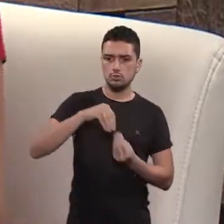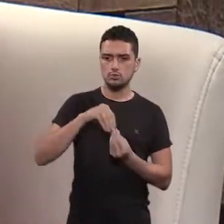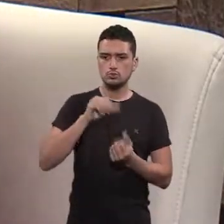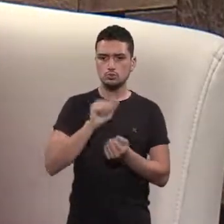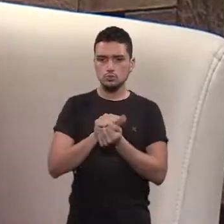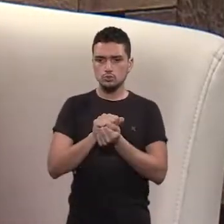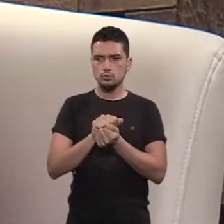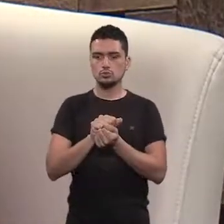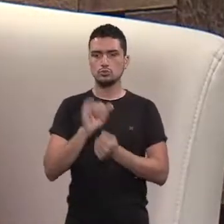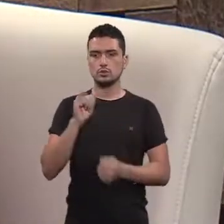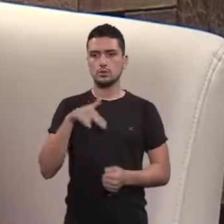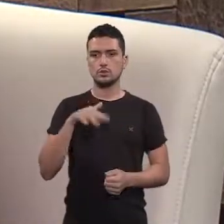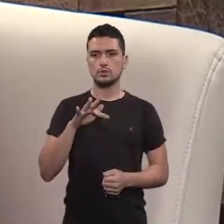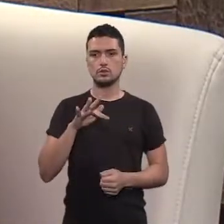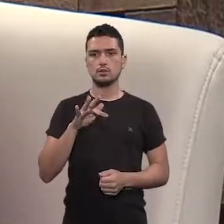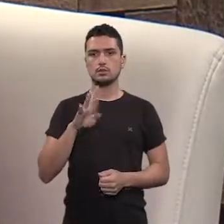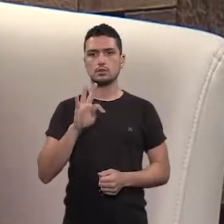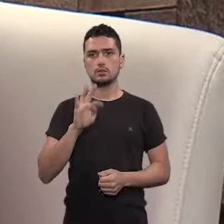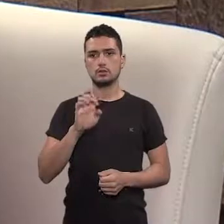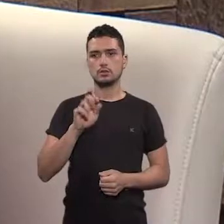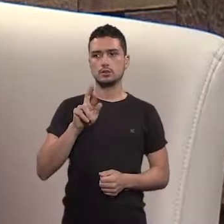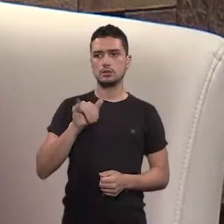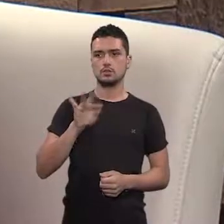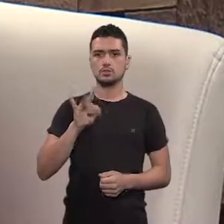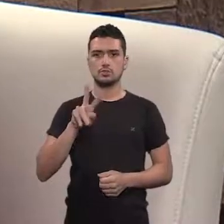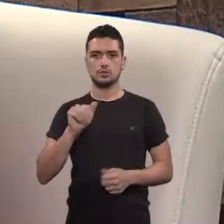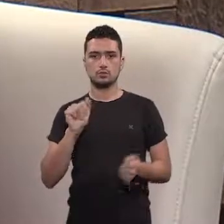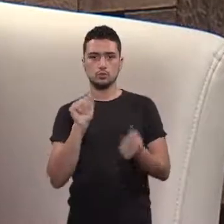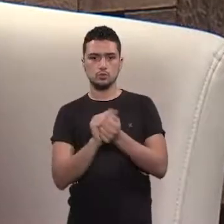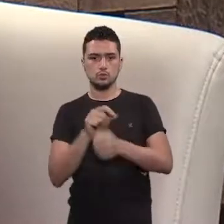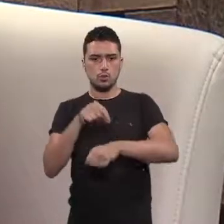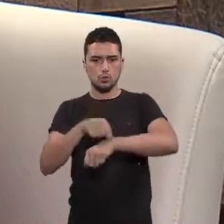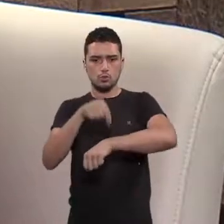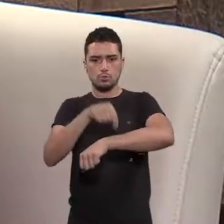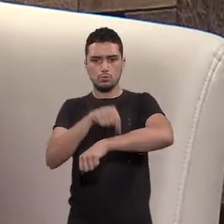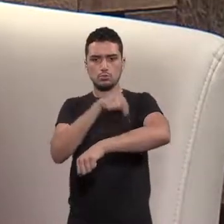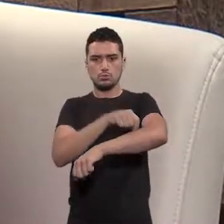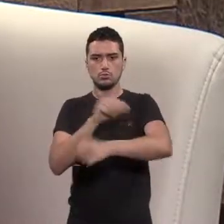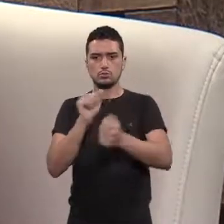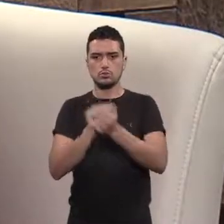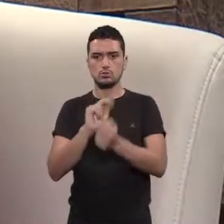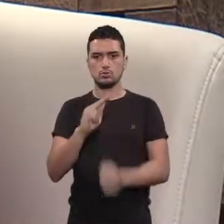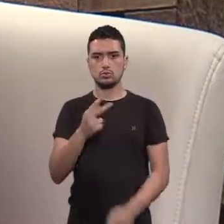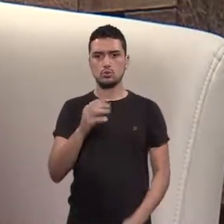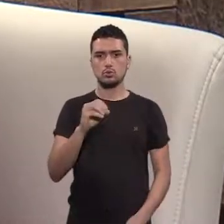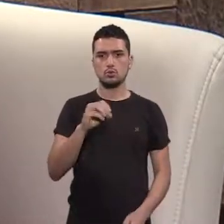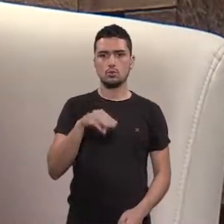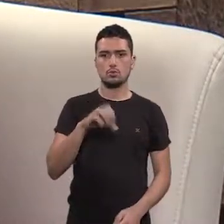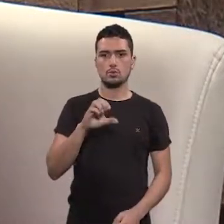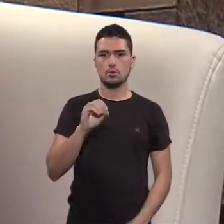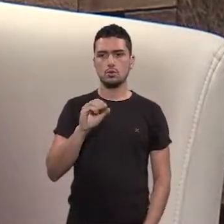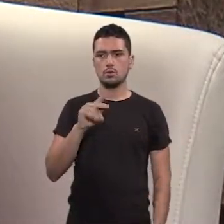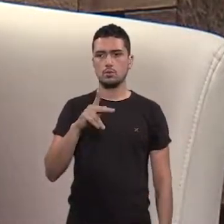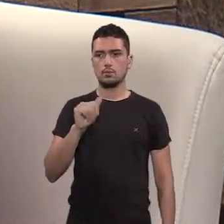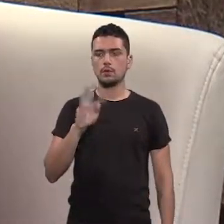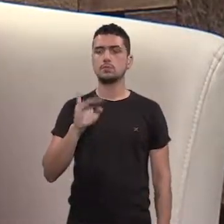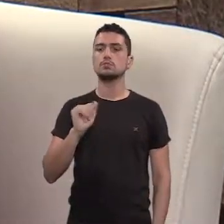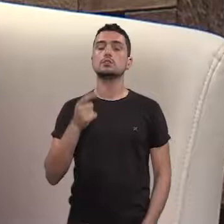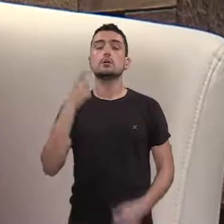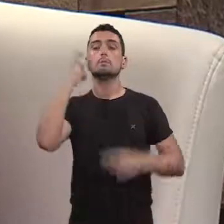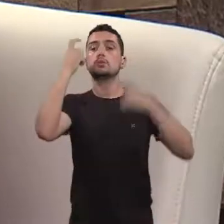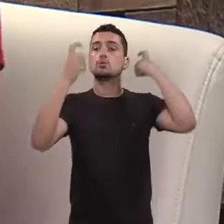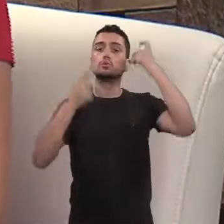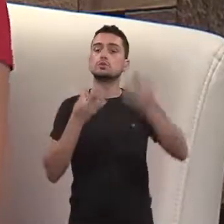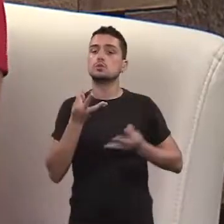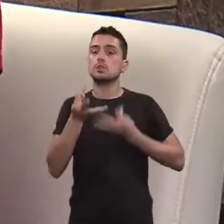abordagens, né, como o senhor falou, o reiki, a acupuntura, a homeopatia, e que eles tratam também, tem essa preocupação de tratar